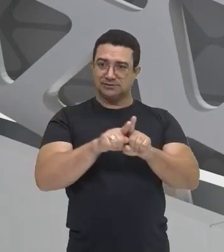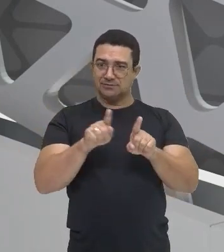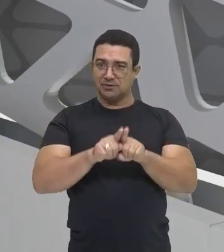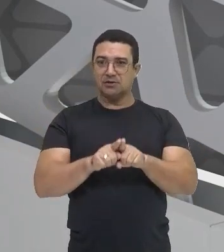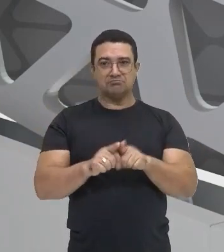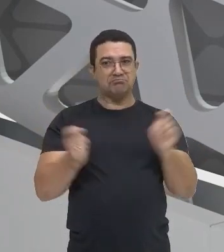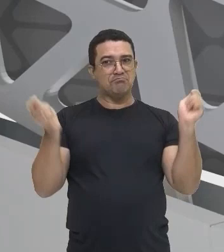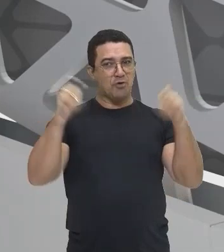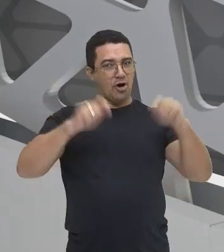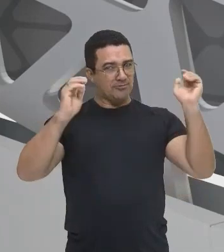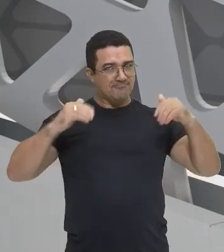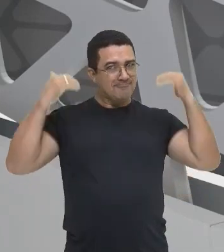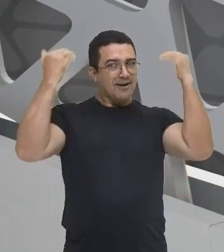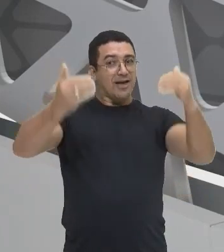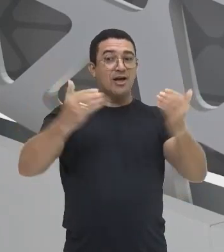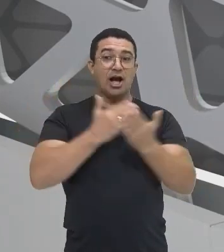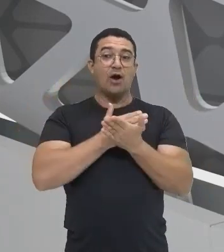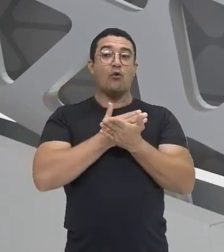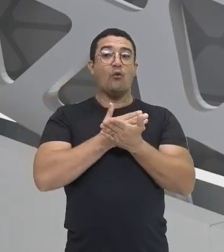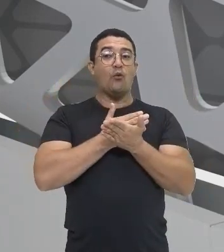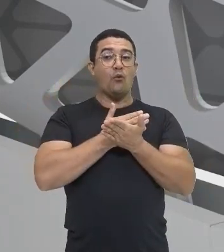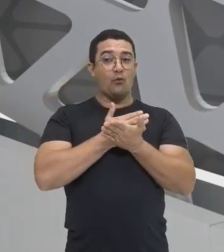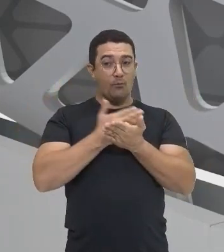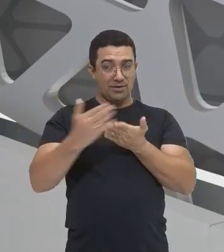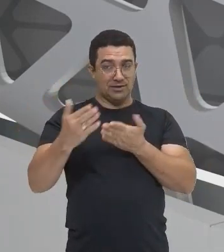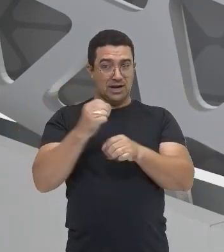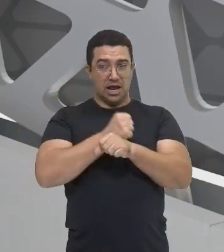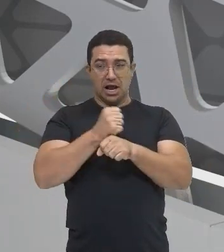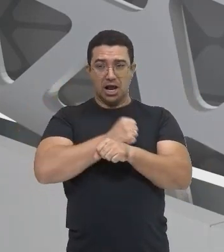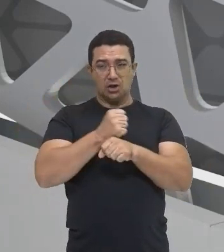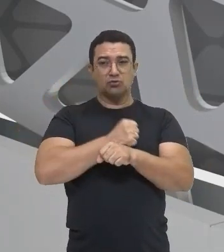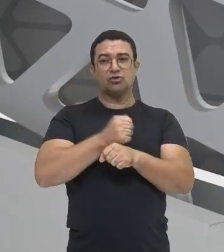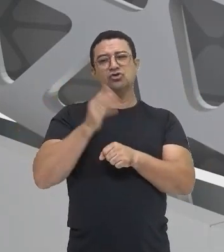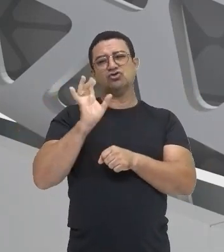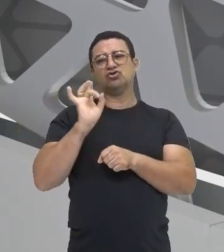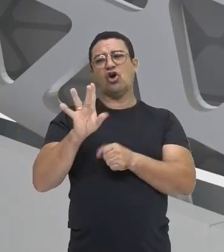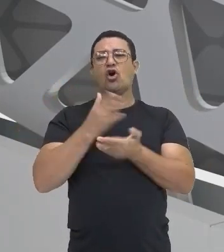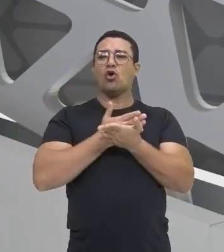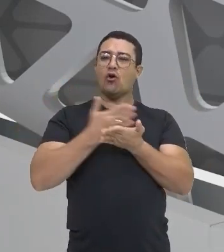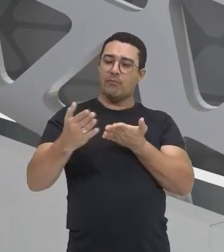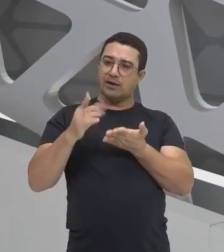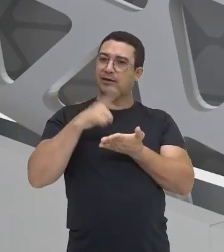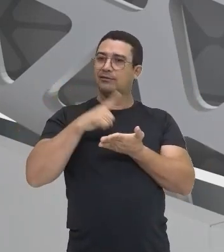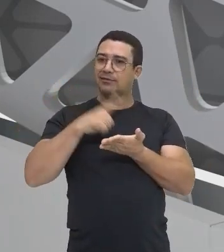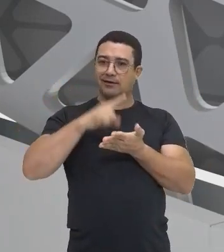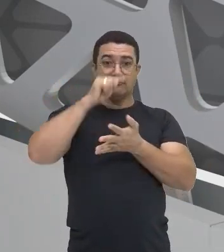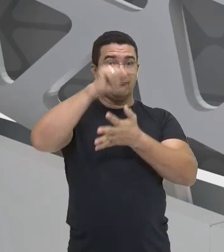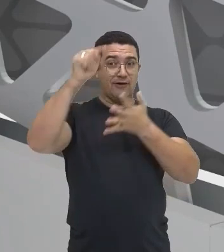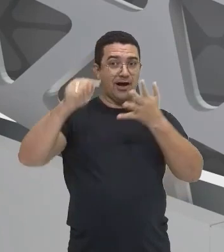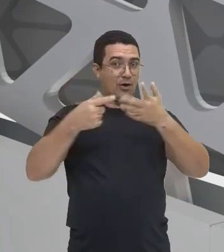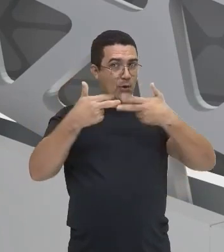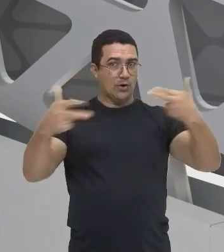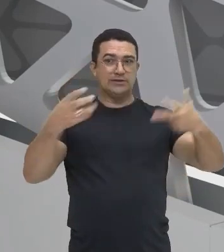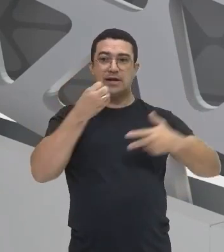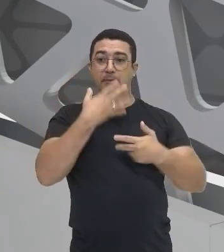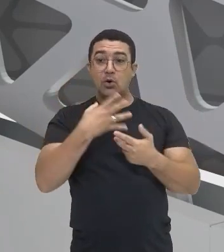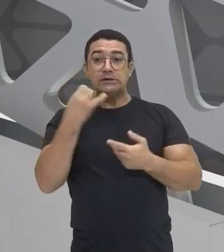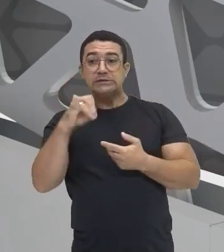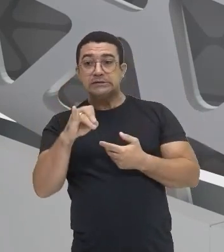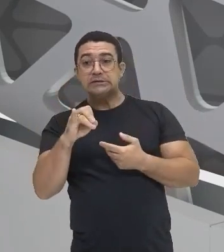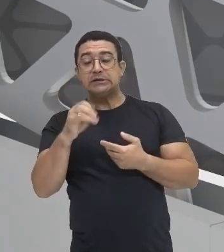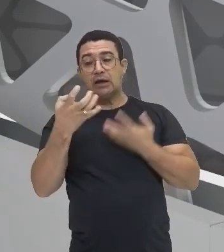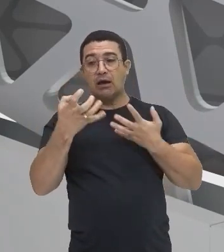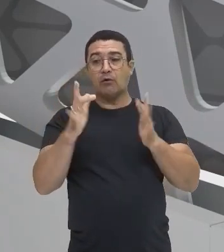ir além. O ano está só começando, vai ter muita coisa boa por aí. Por favor, se precisarem de alguma coisa, entrem em